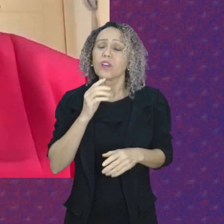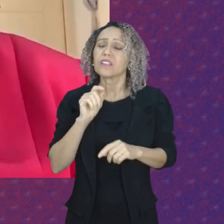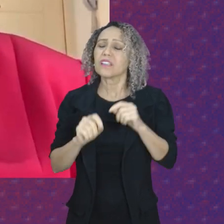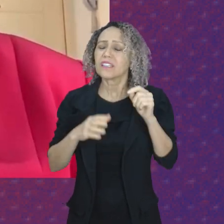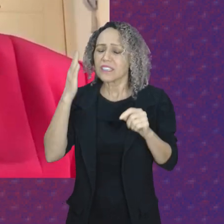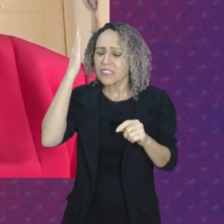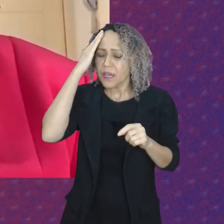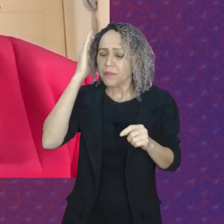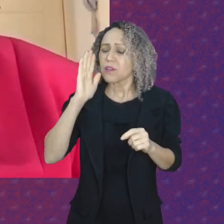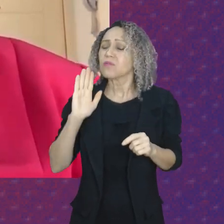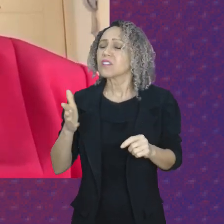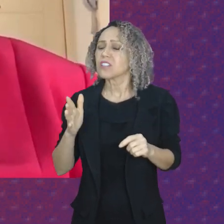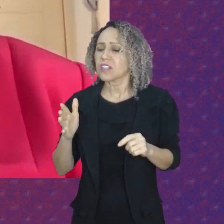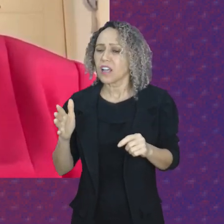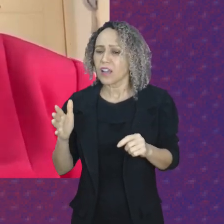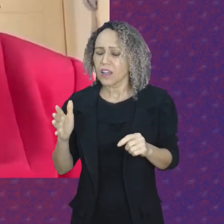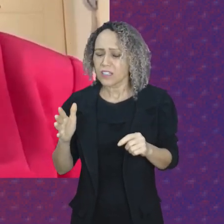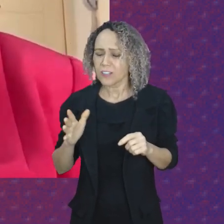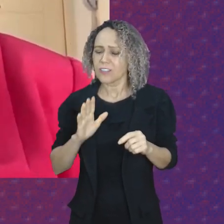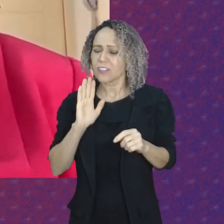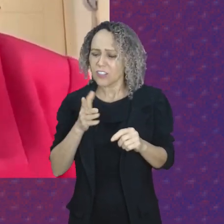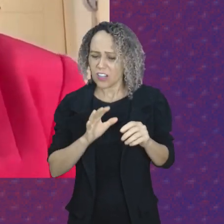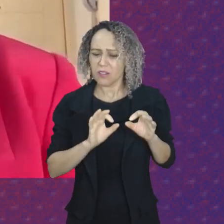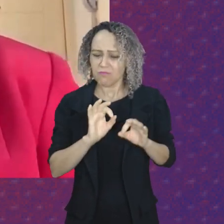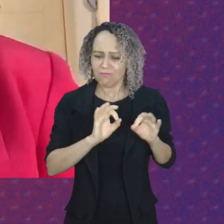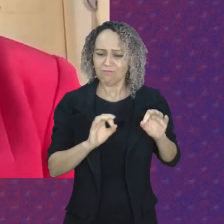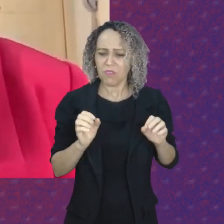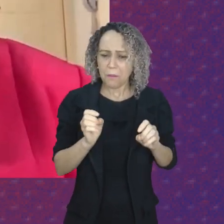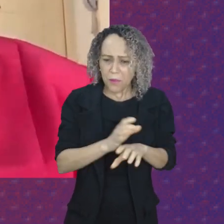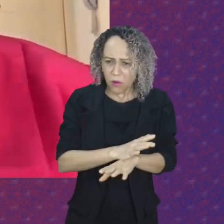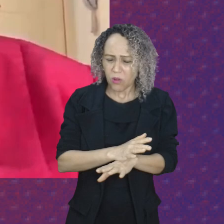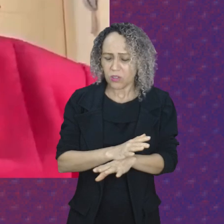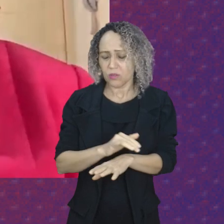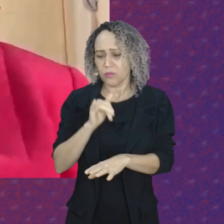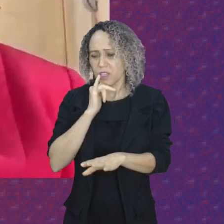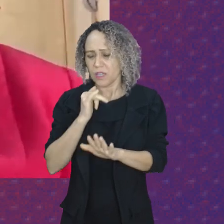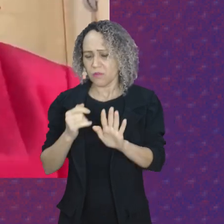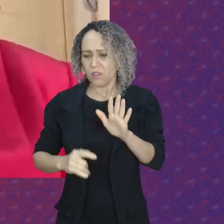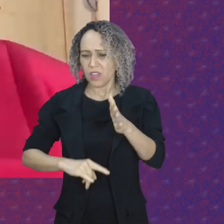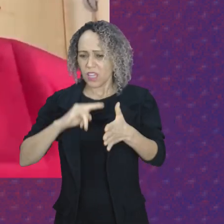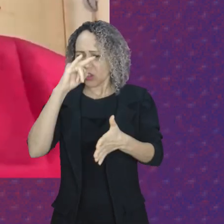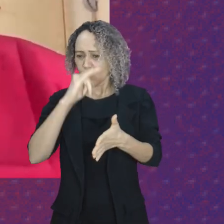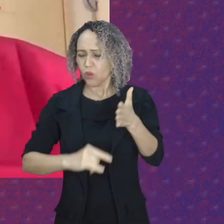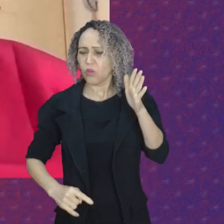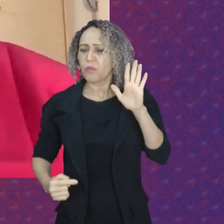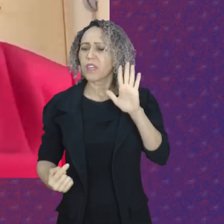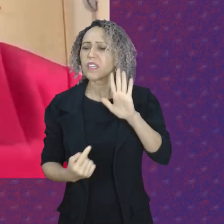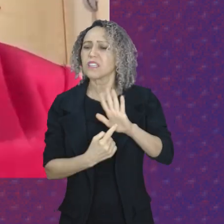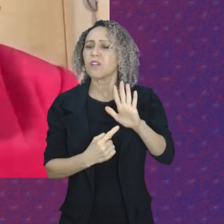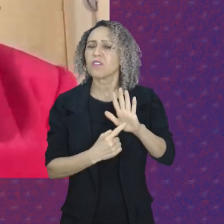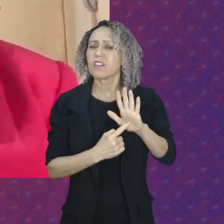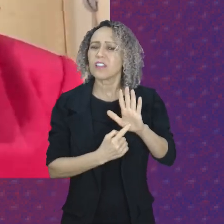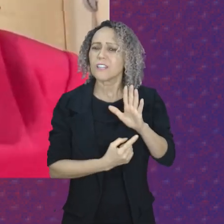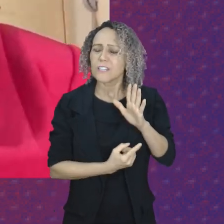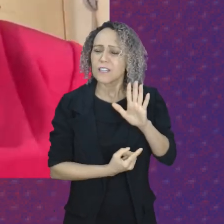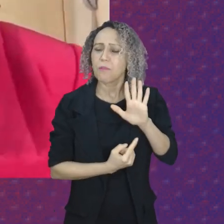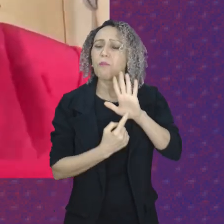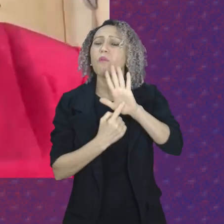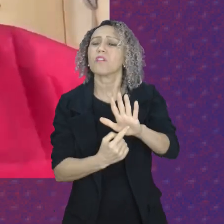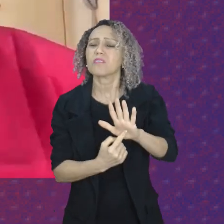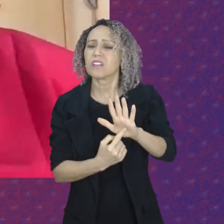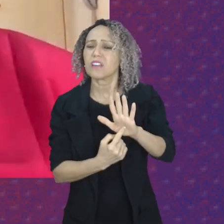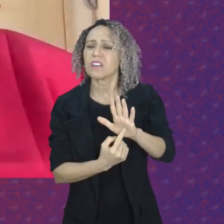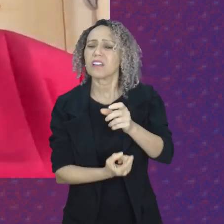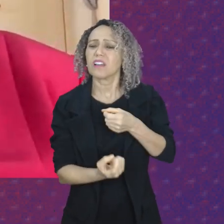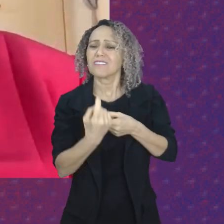E este documento, este manifesto é este resgate e este apontamento, né, para toda